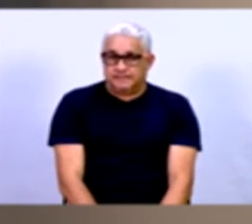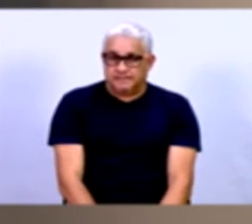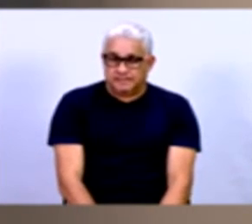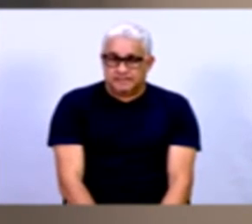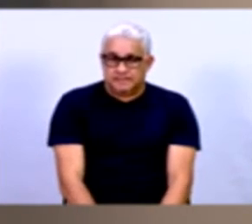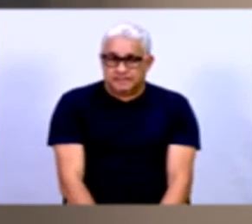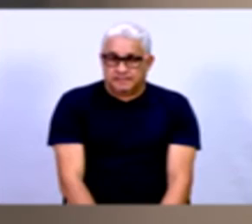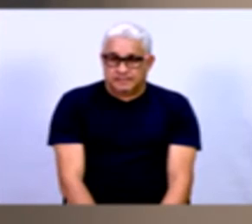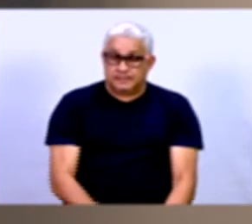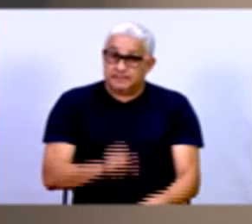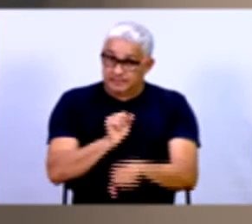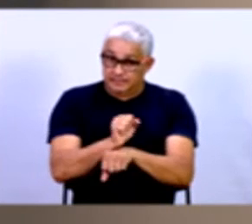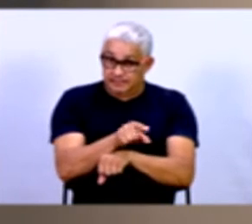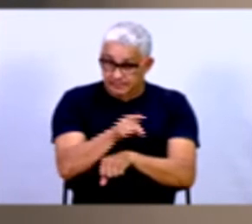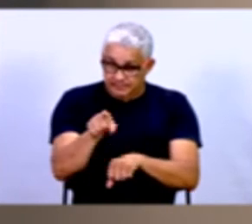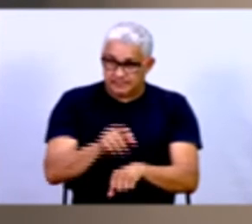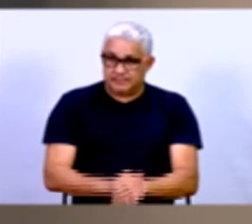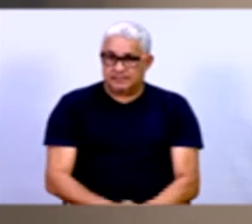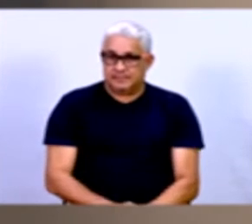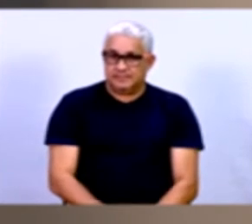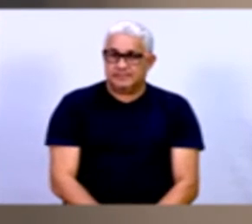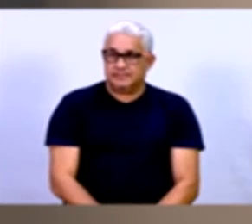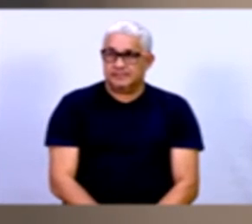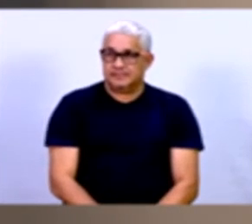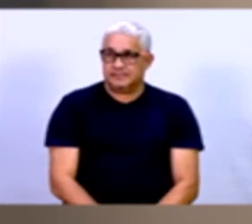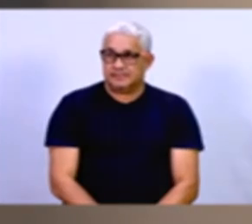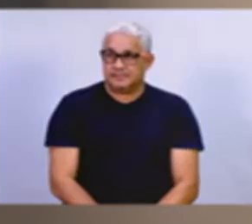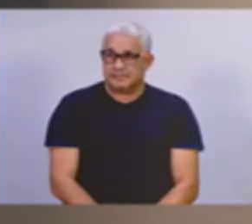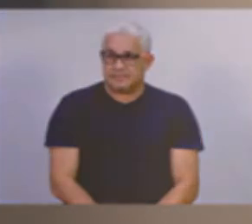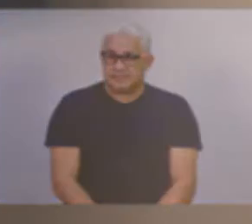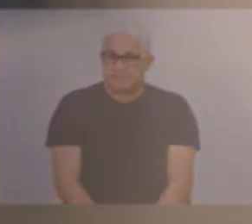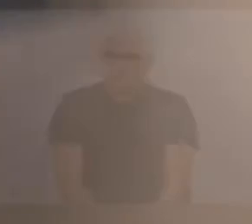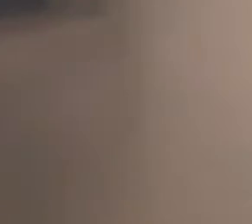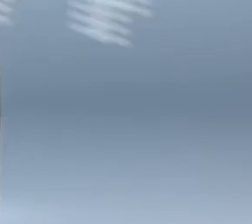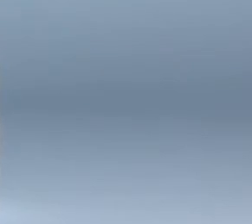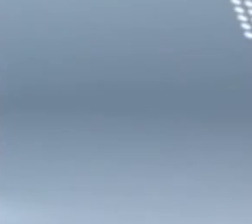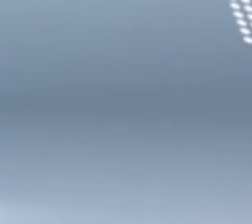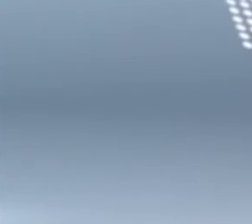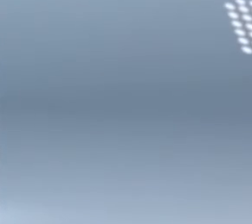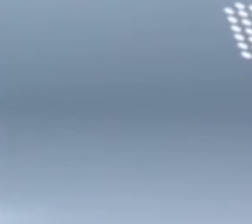Então, eu aguardo vocês até daqui a pouco.